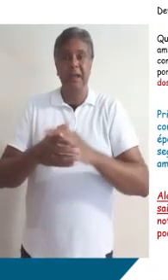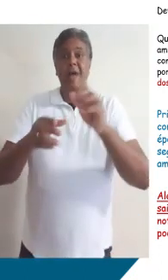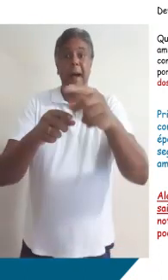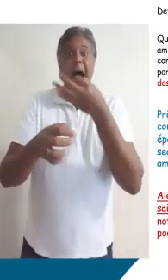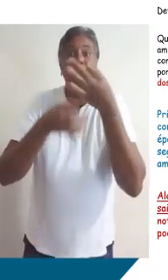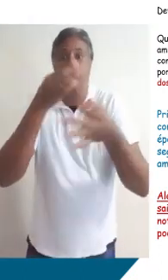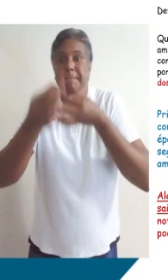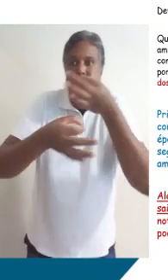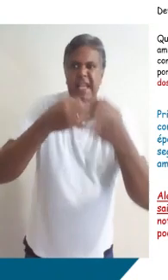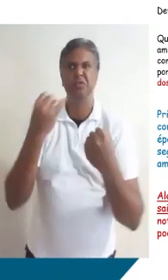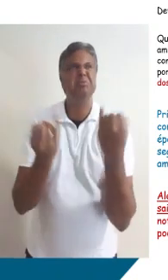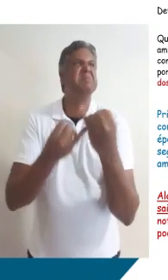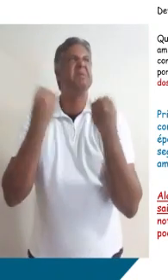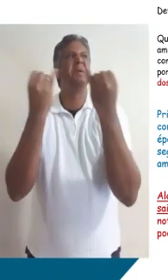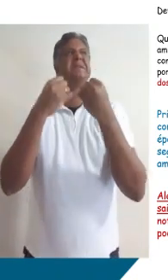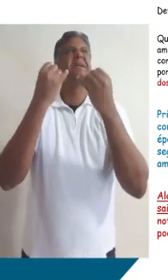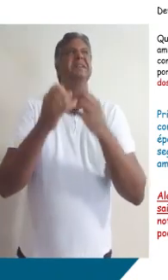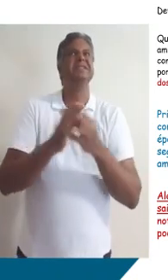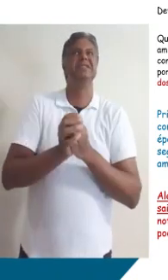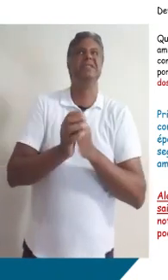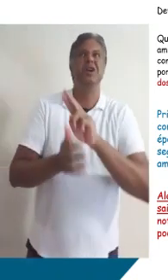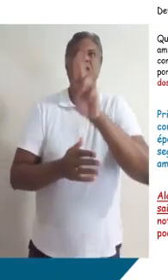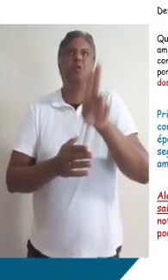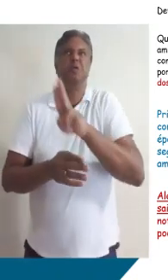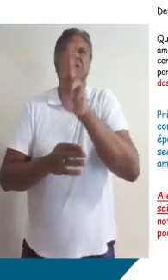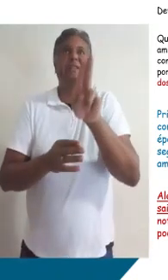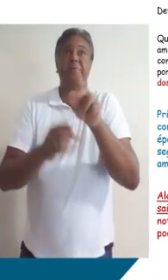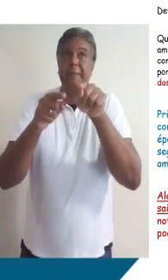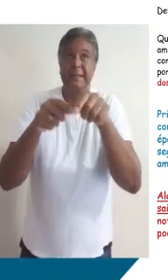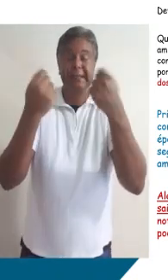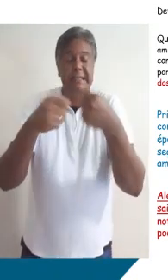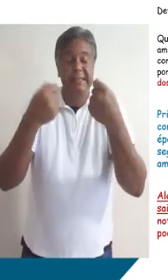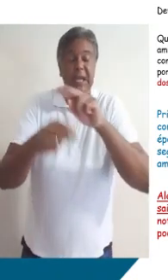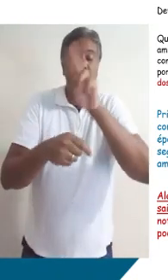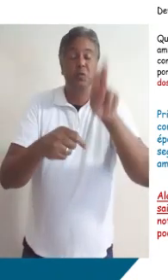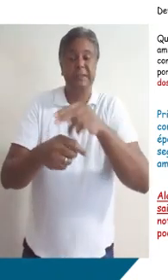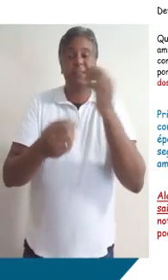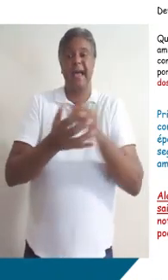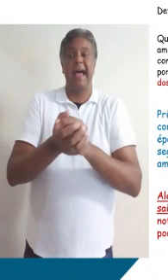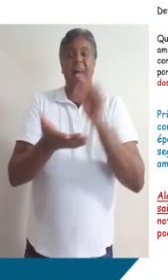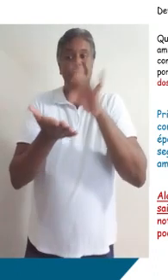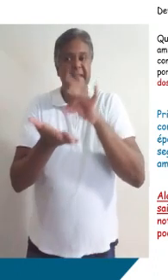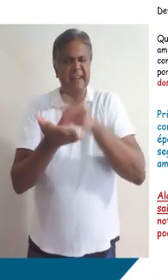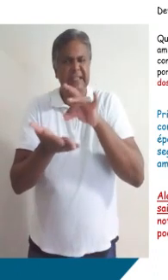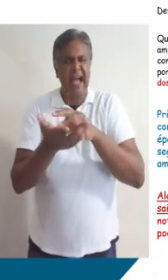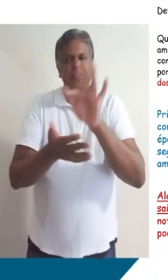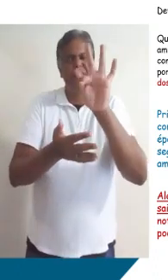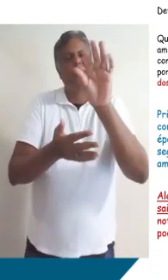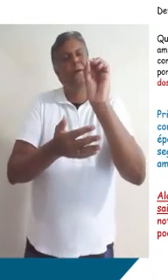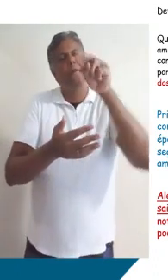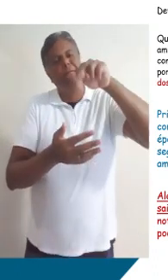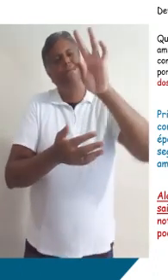segurança sem dizer qual é, sem nenhuma fonte confiável de dados, né? Mas a gente sabe que os filhos às